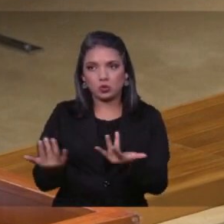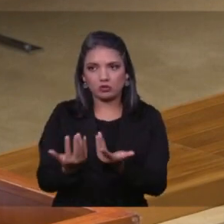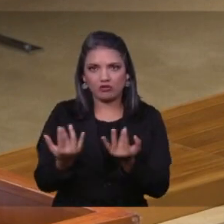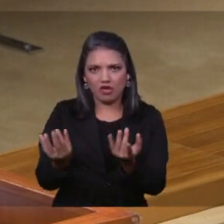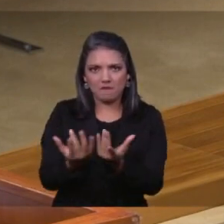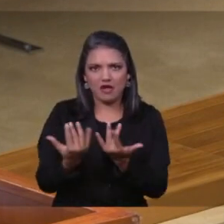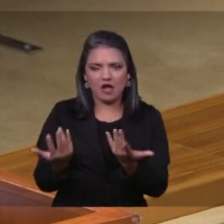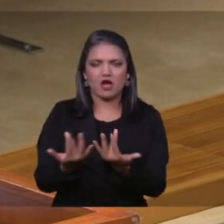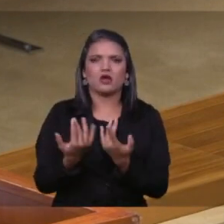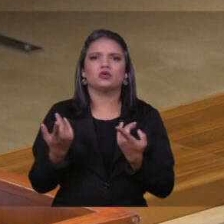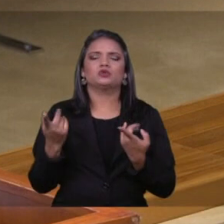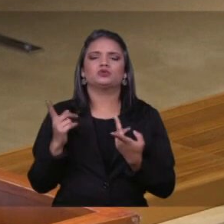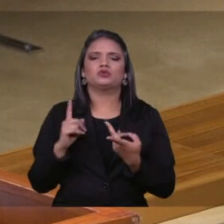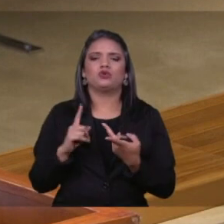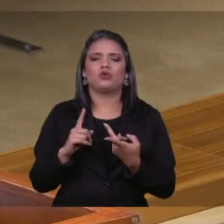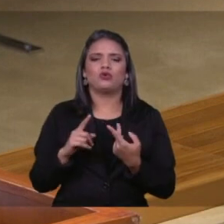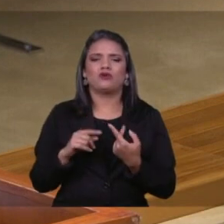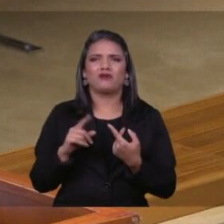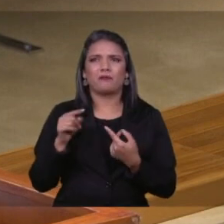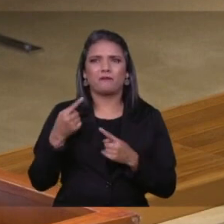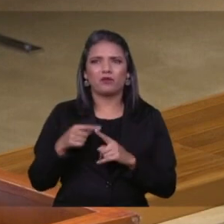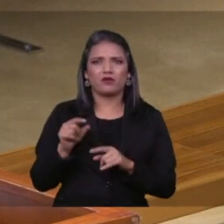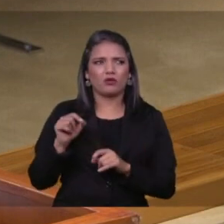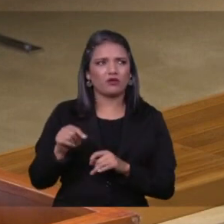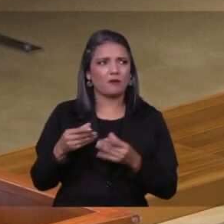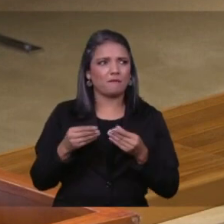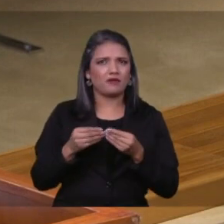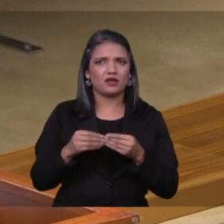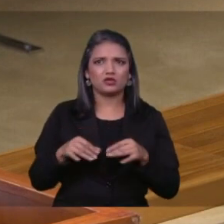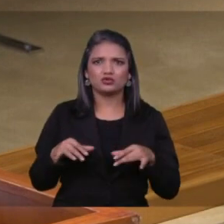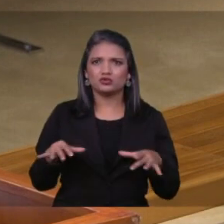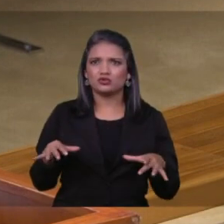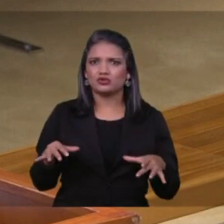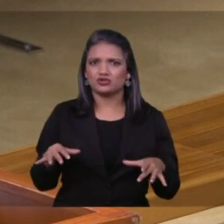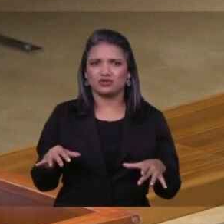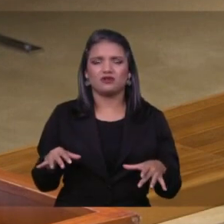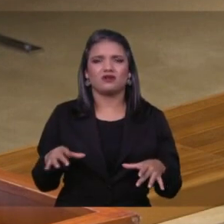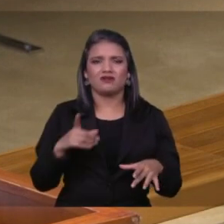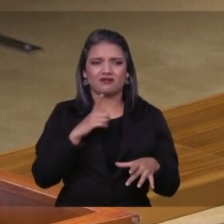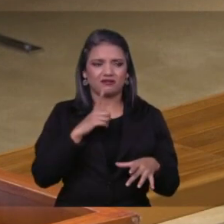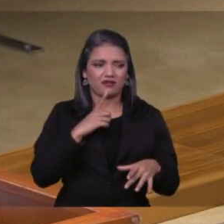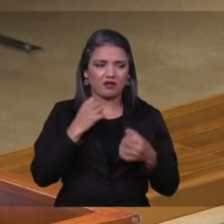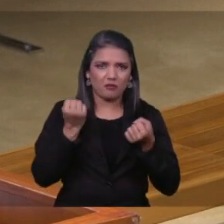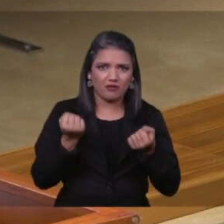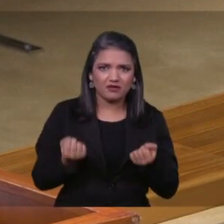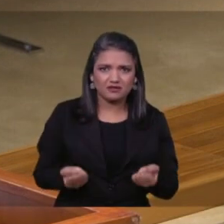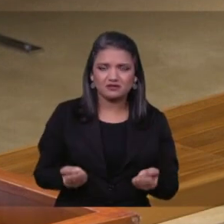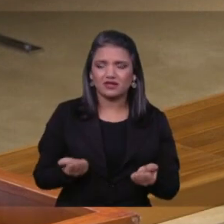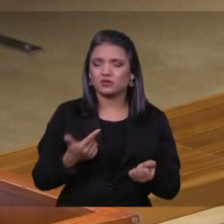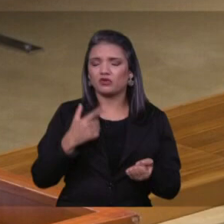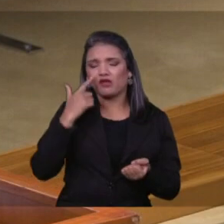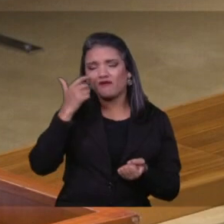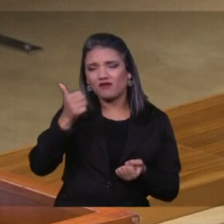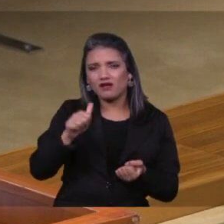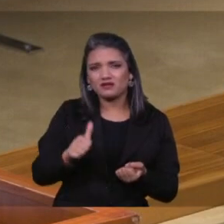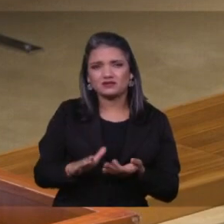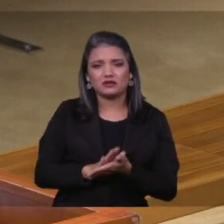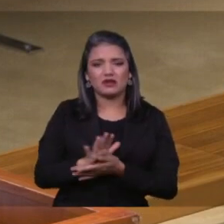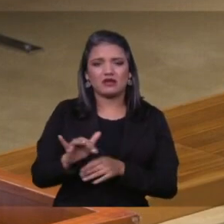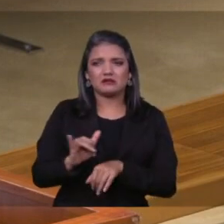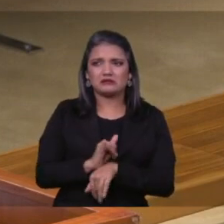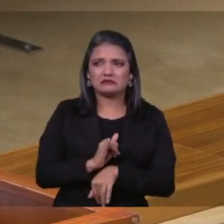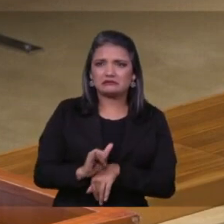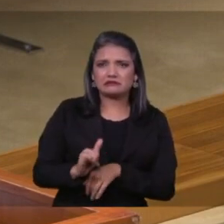no começo, a existência, sem maiores critérios, sem avaliação ambiental estratégica, sem EIA,